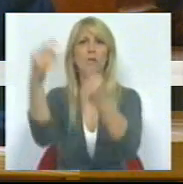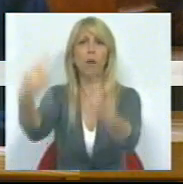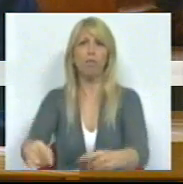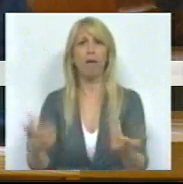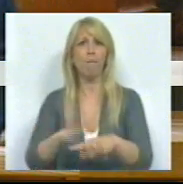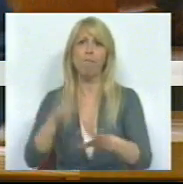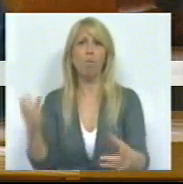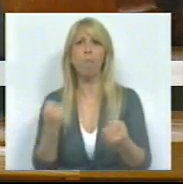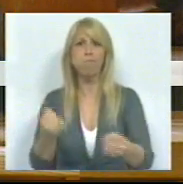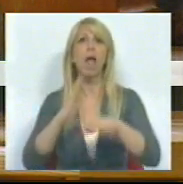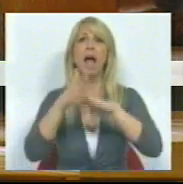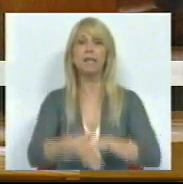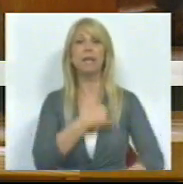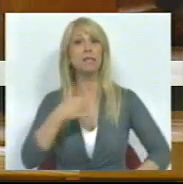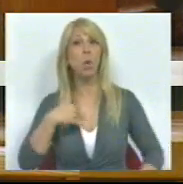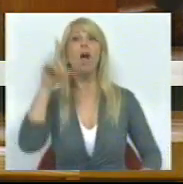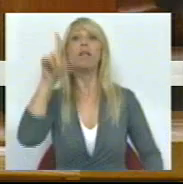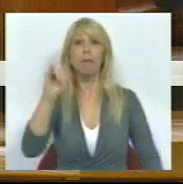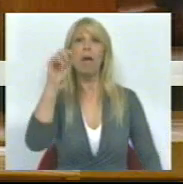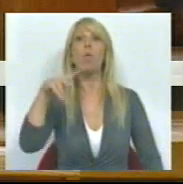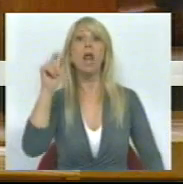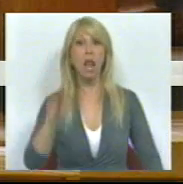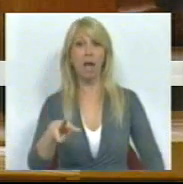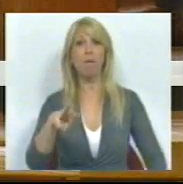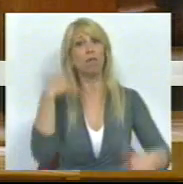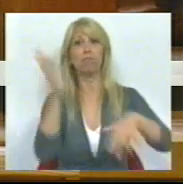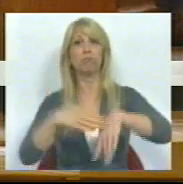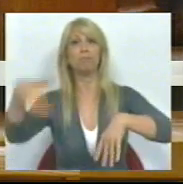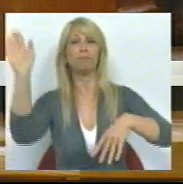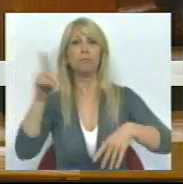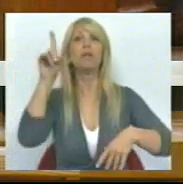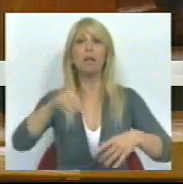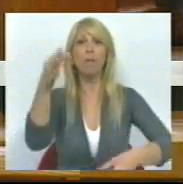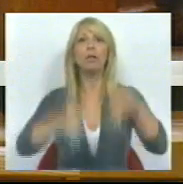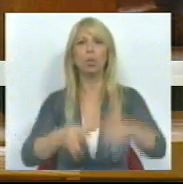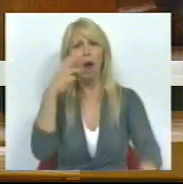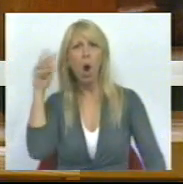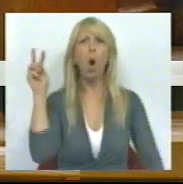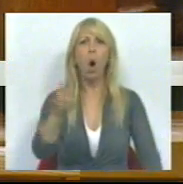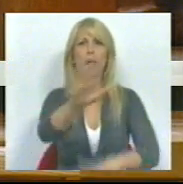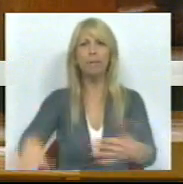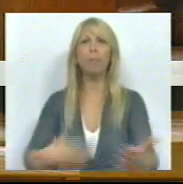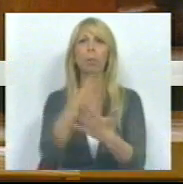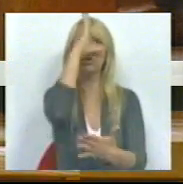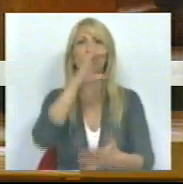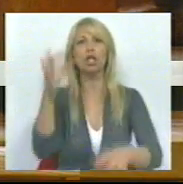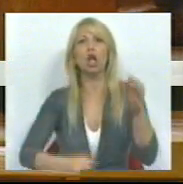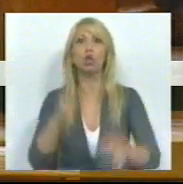à saúde. Também o INEM os vai deixar. Também os tribunais. Olhem para a proposta do Ministério da